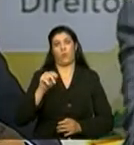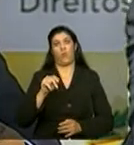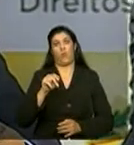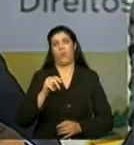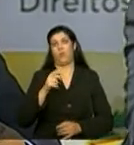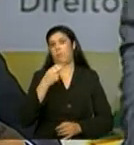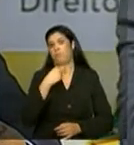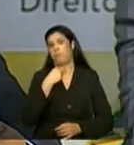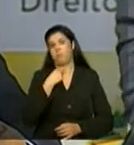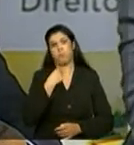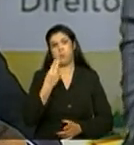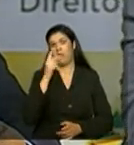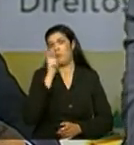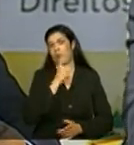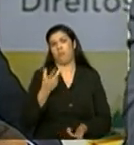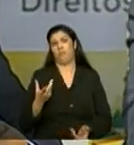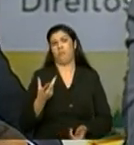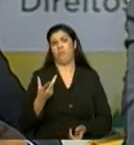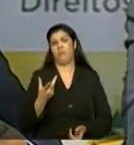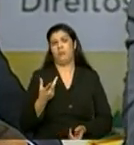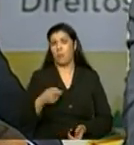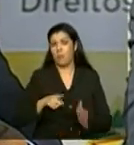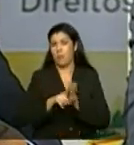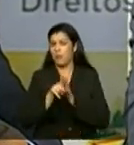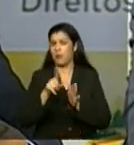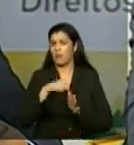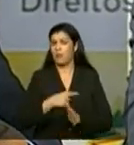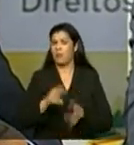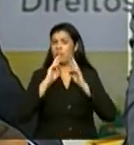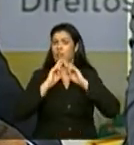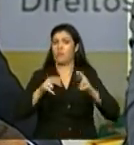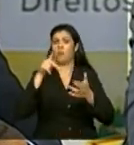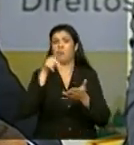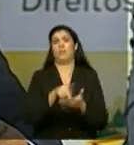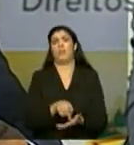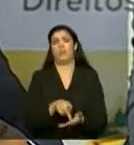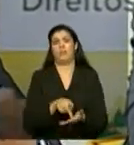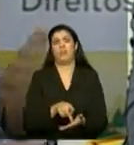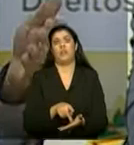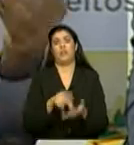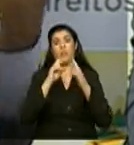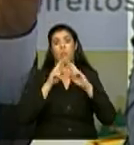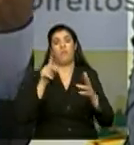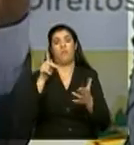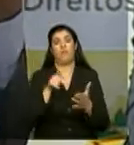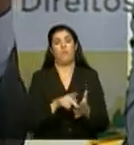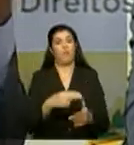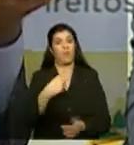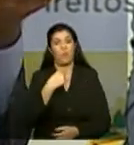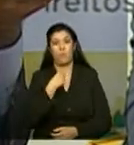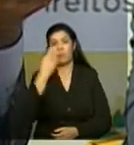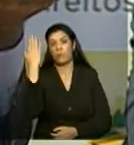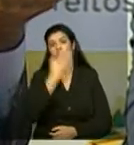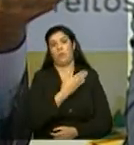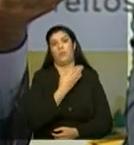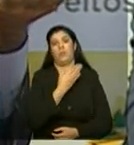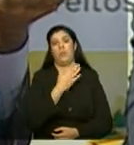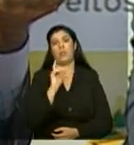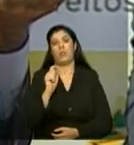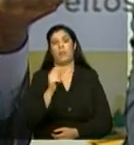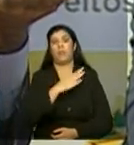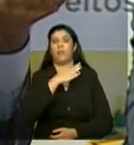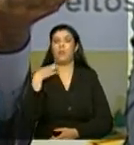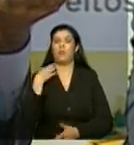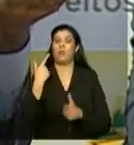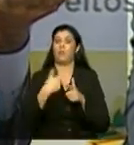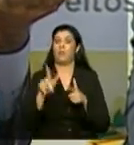mentira o perito com deni da delegacia na verdade é verdade que não se pôde provar que morreu